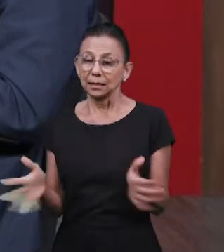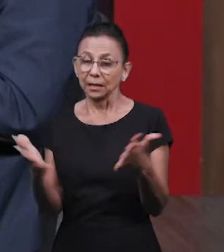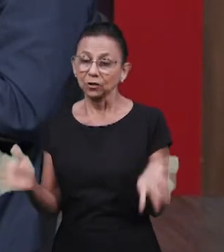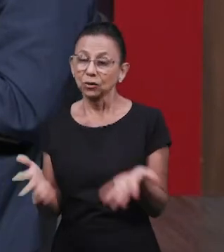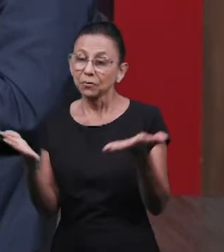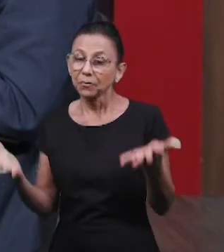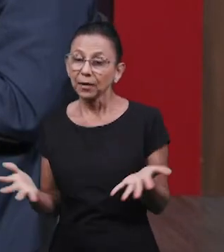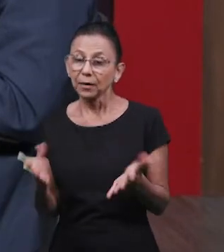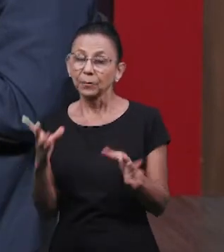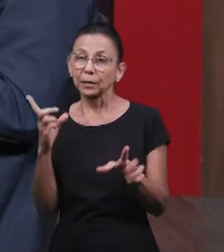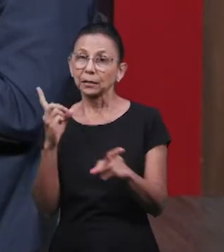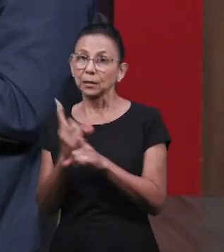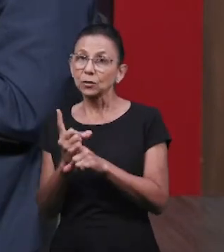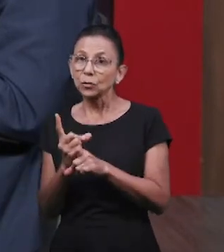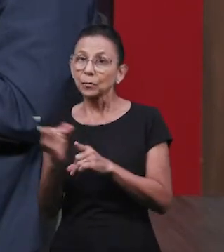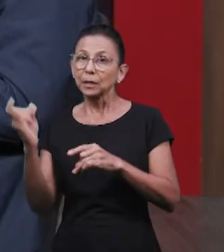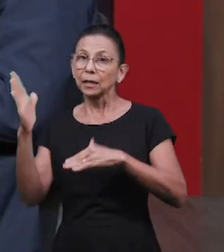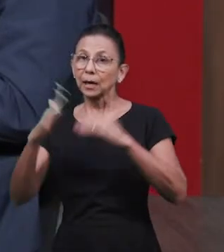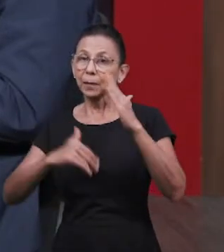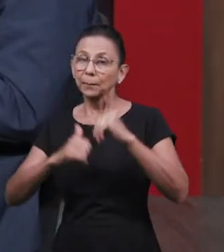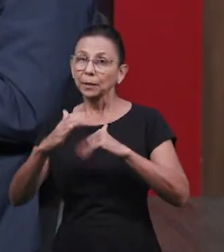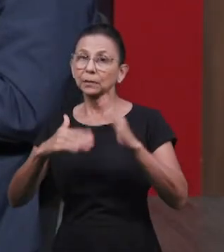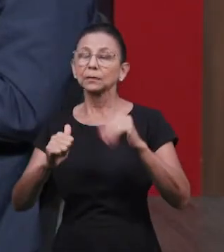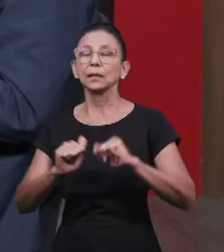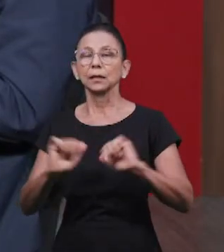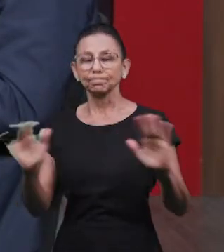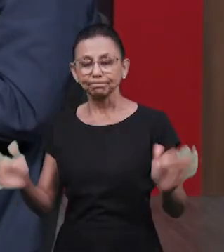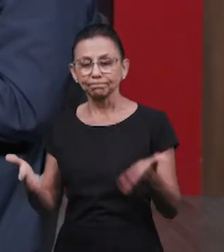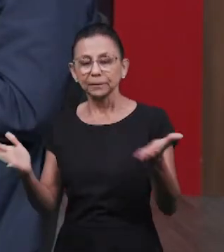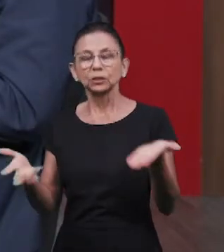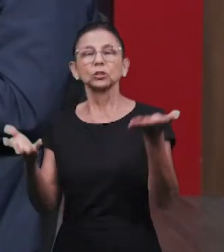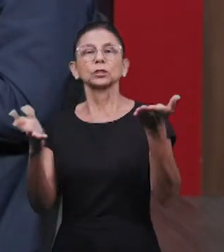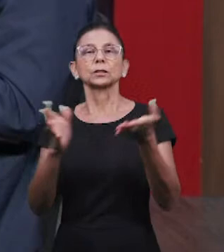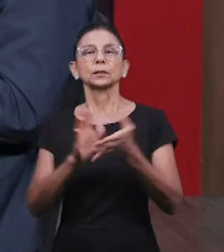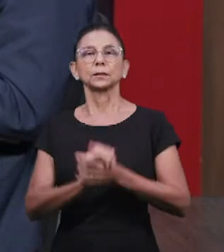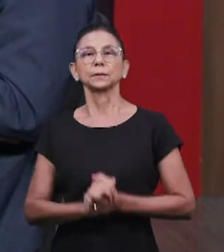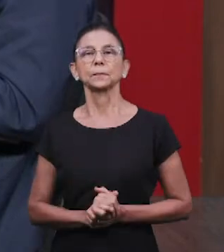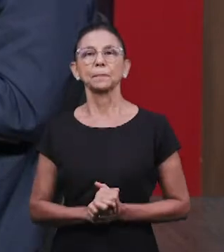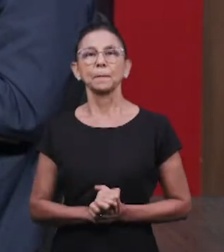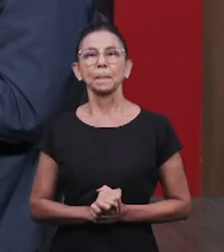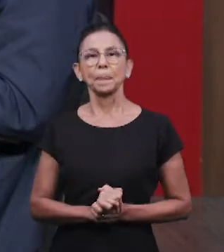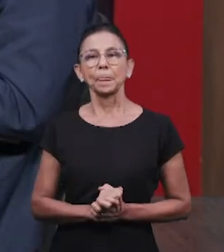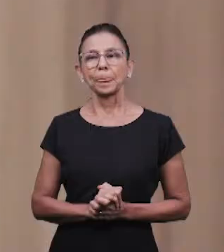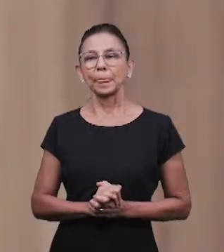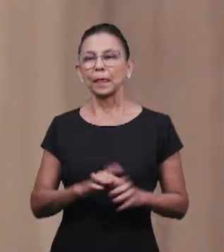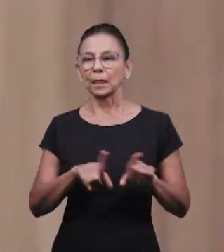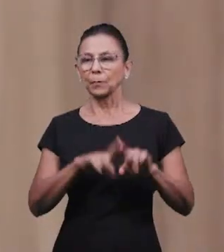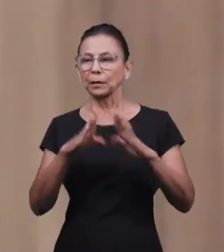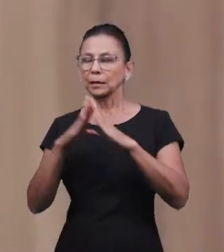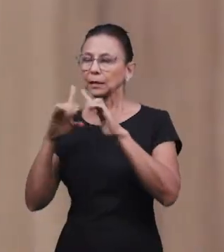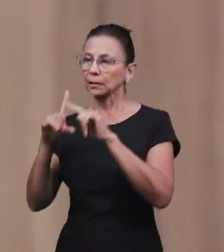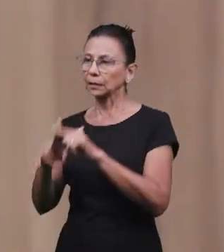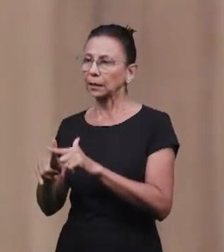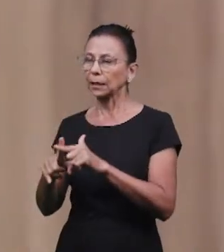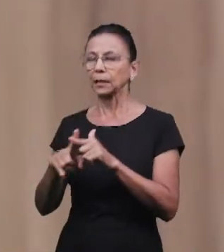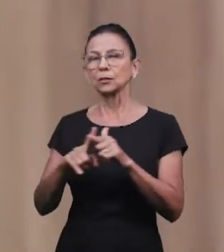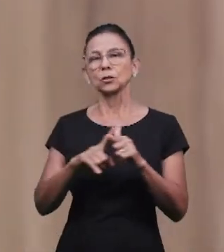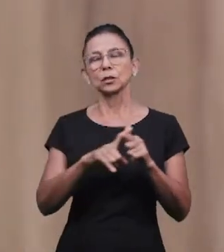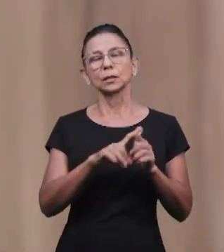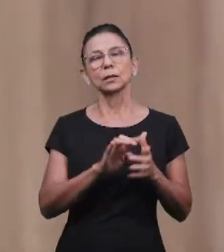nossos alunos, assim como na igreja. Precisamos investir na potencialidade desses visitantes, desses membros que